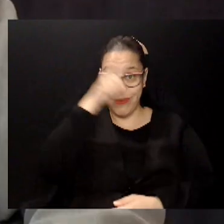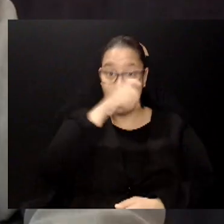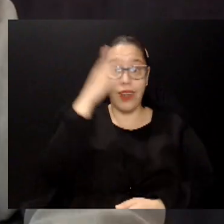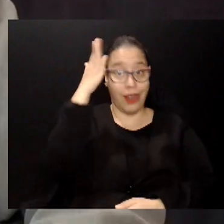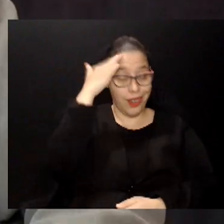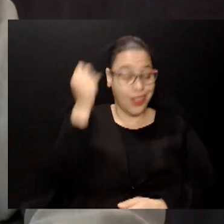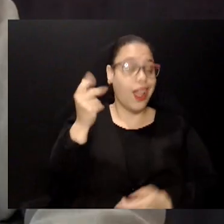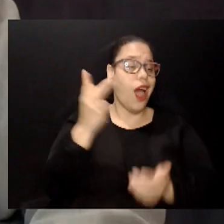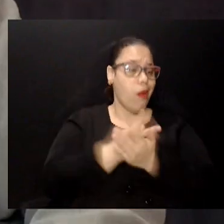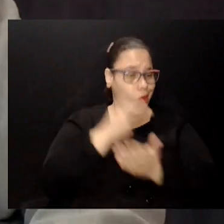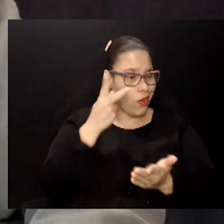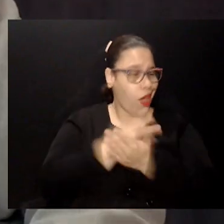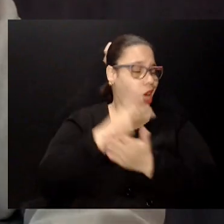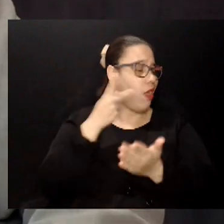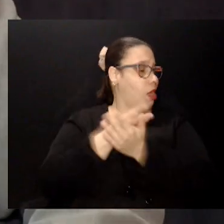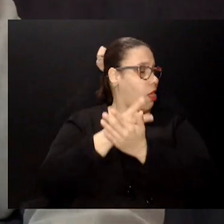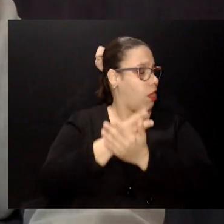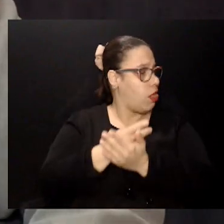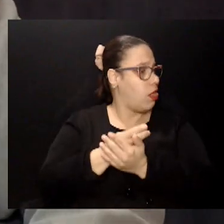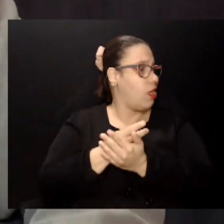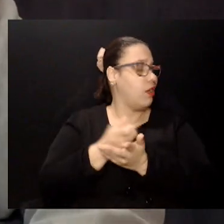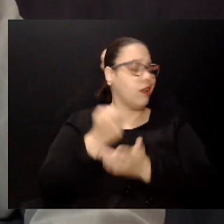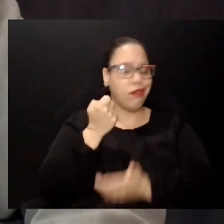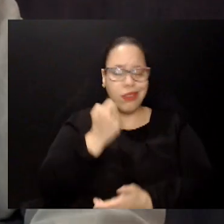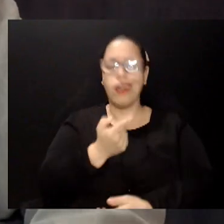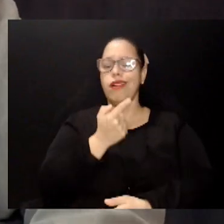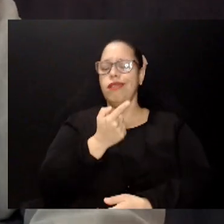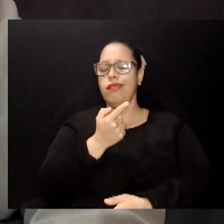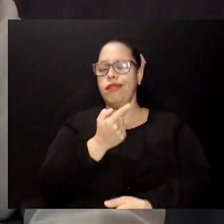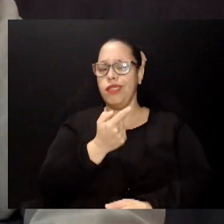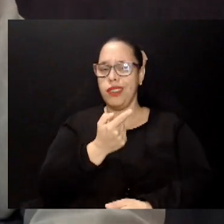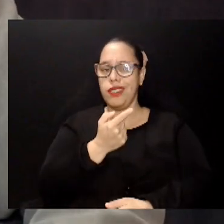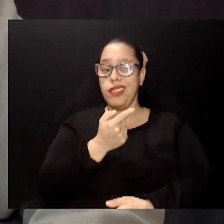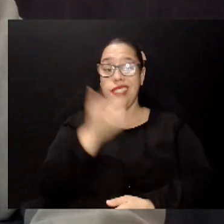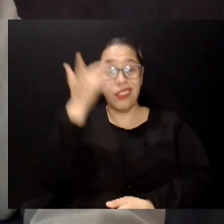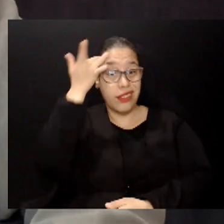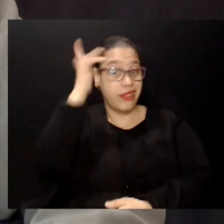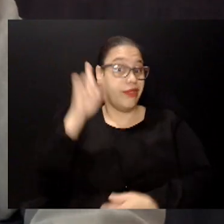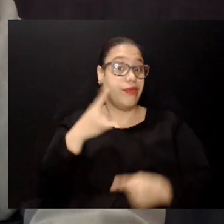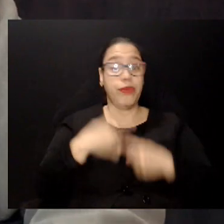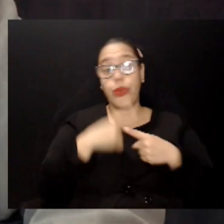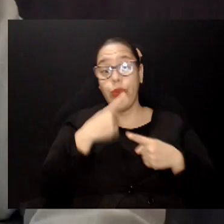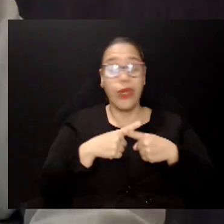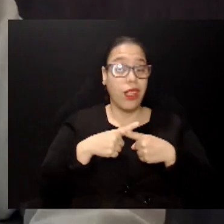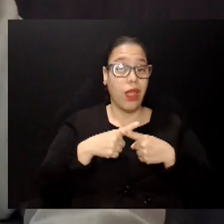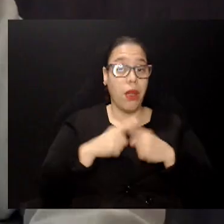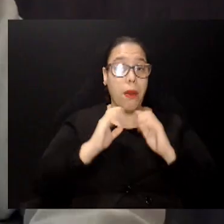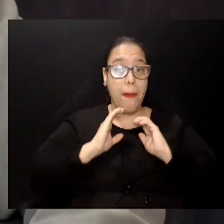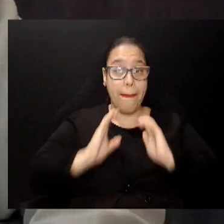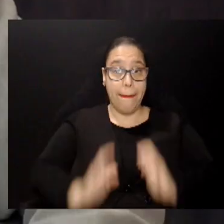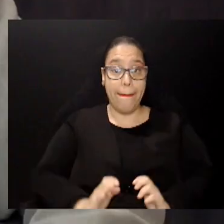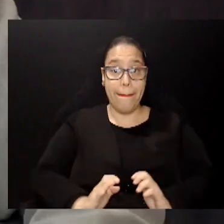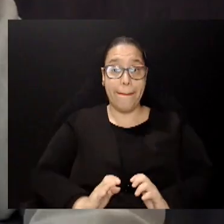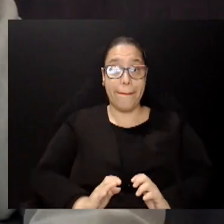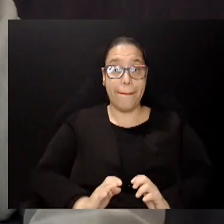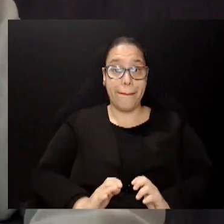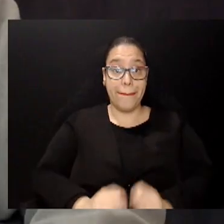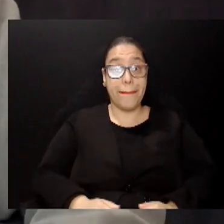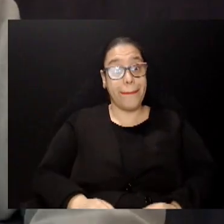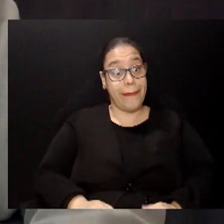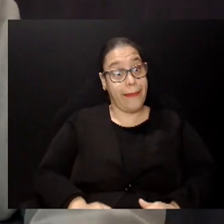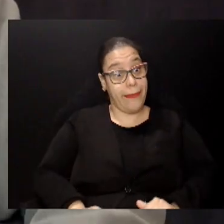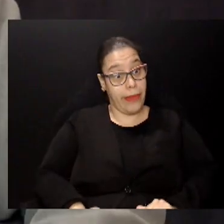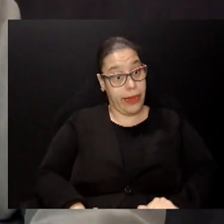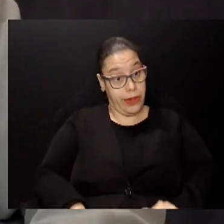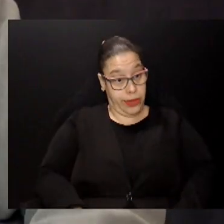vezes sabe que tem alguma coisa errada, é porque muitas vezes a pessoa não entende o porquê que ela tem aquele comportamento. A terapia, ela entra muito nesse ponto. Sim. Em fazer realmente